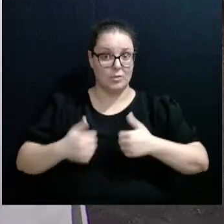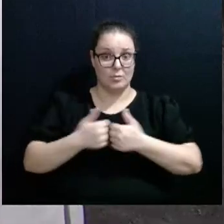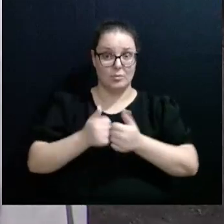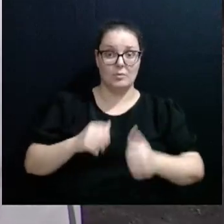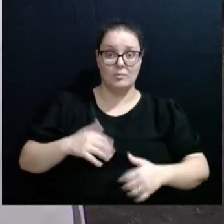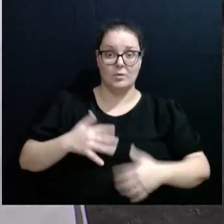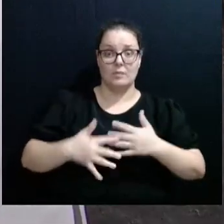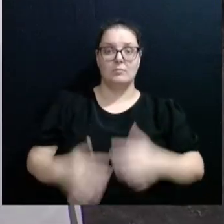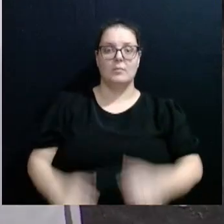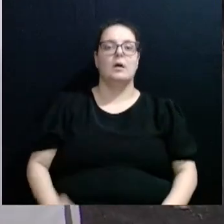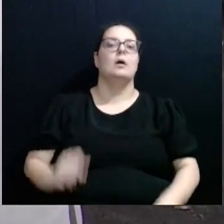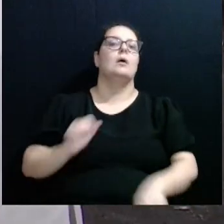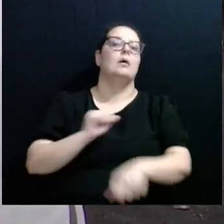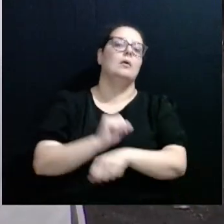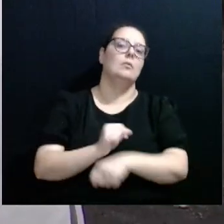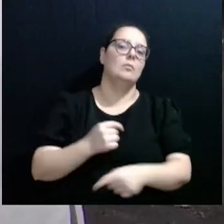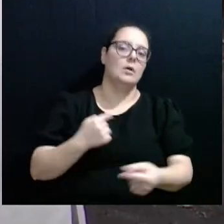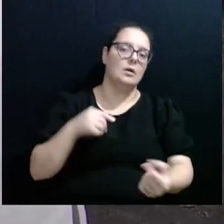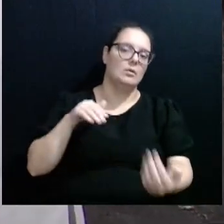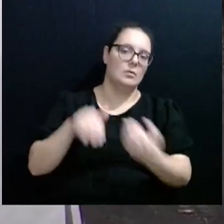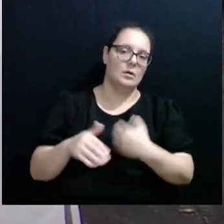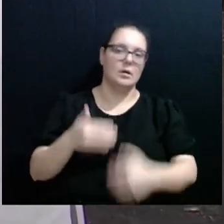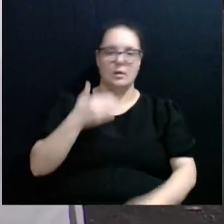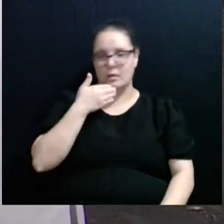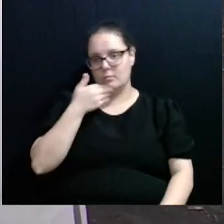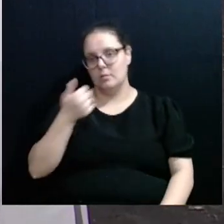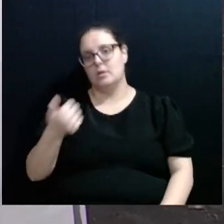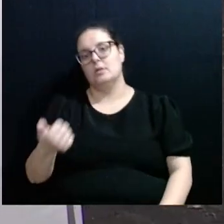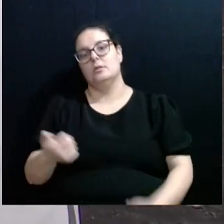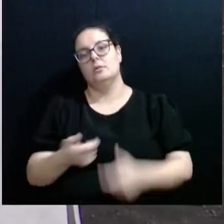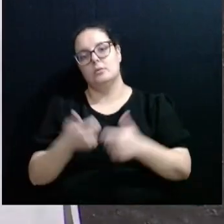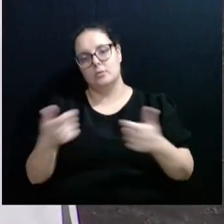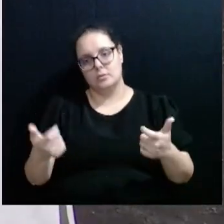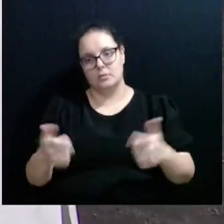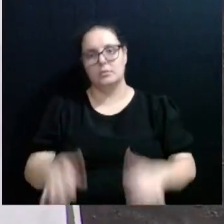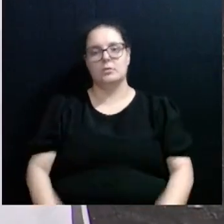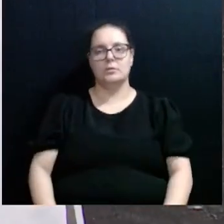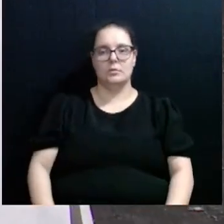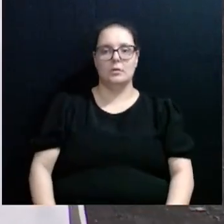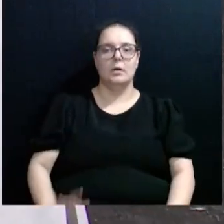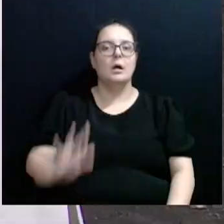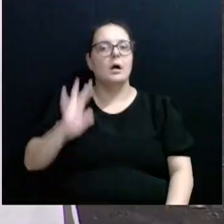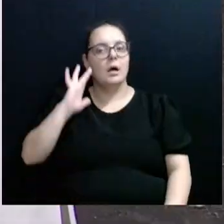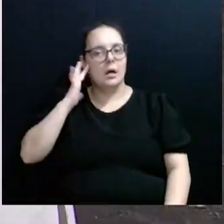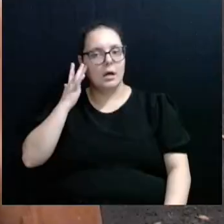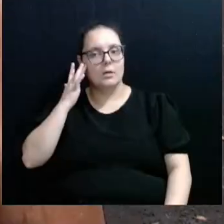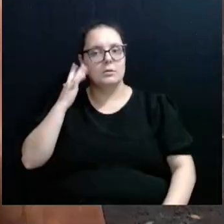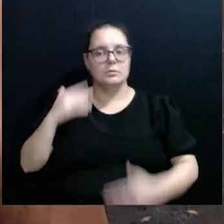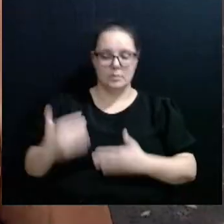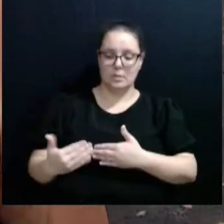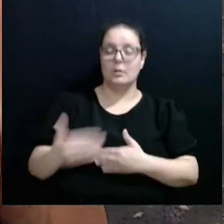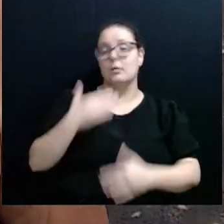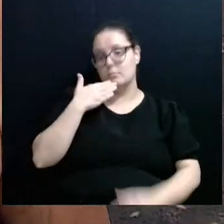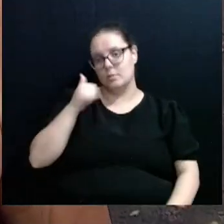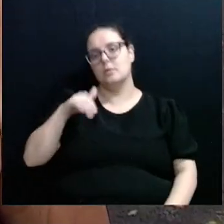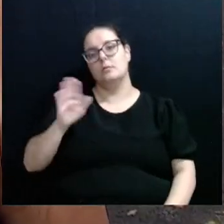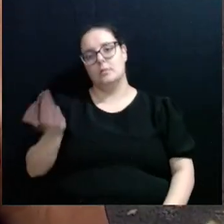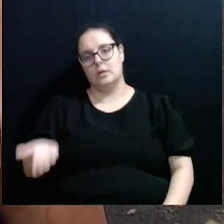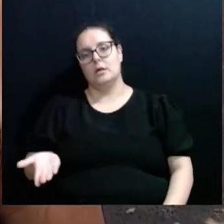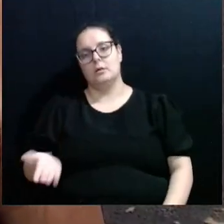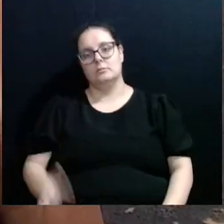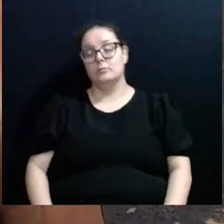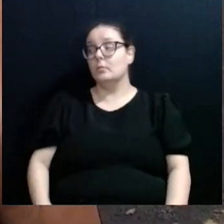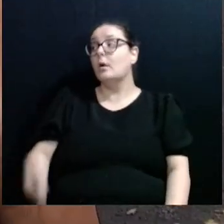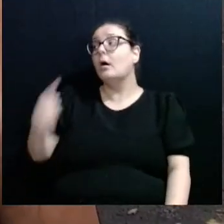né? E melhorou muito, né? Então, eu acho que daqui para frente deve melhorar mais ainda, né? Olha,